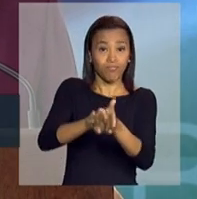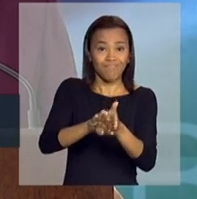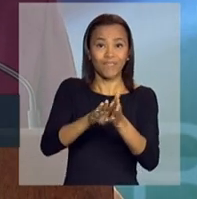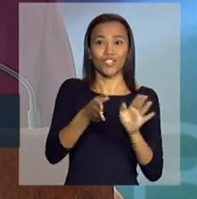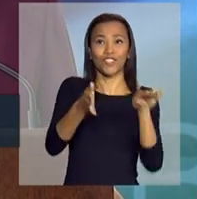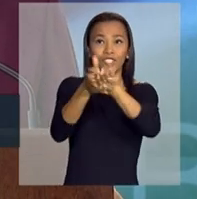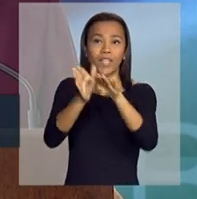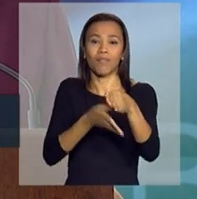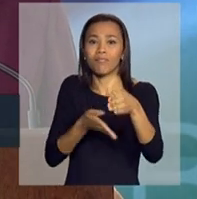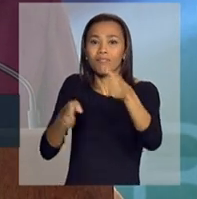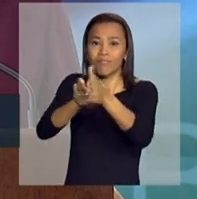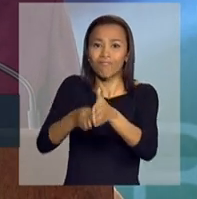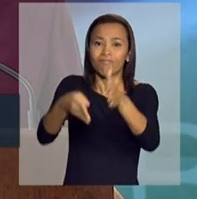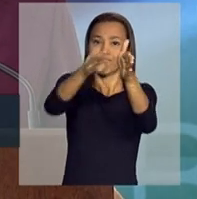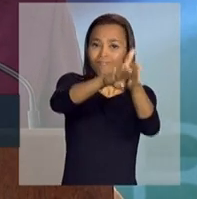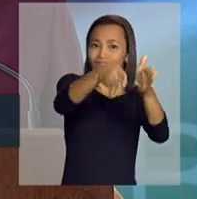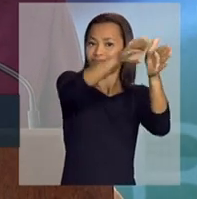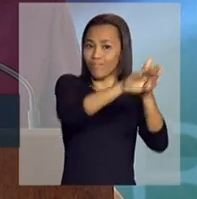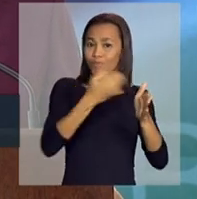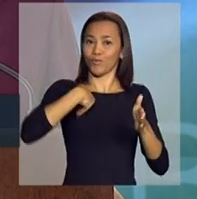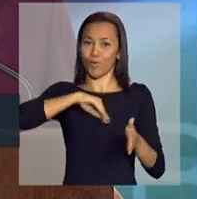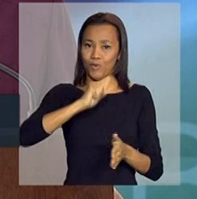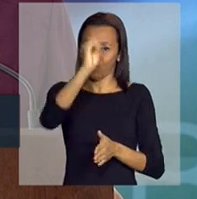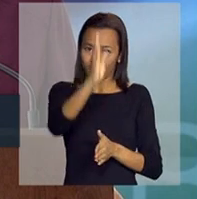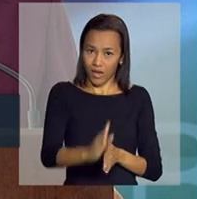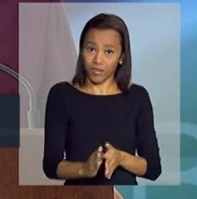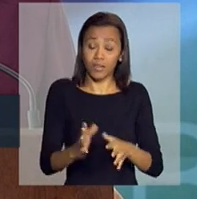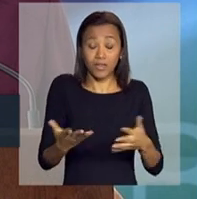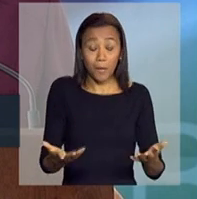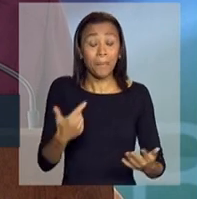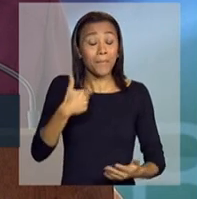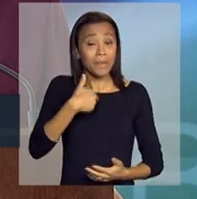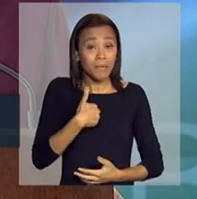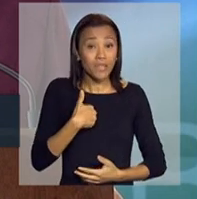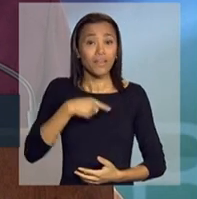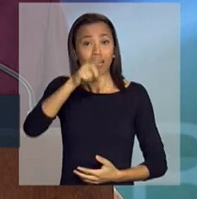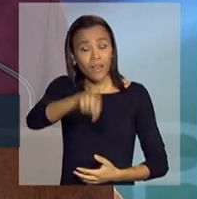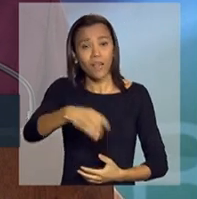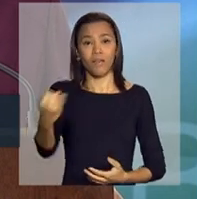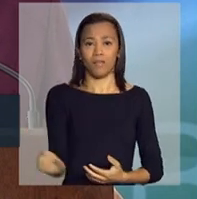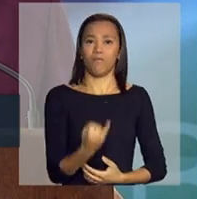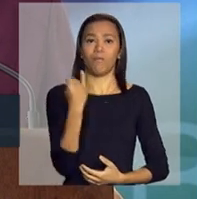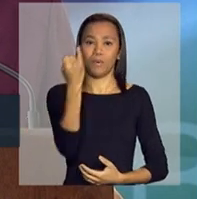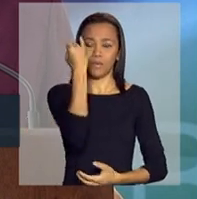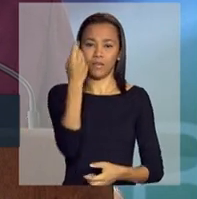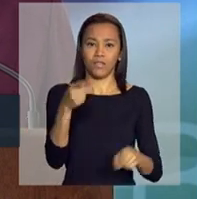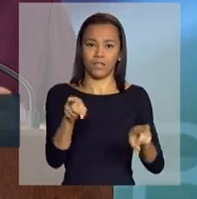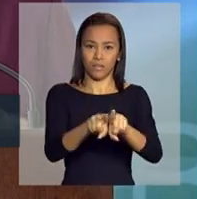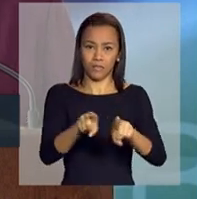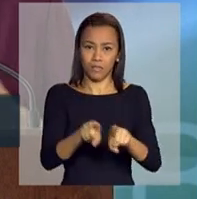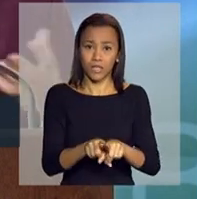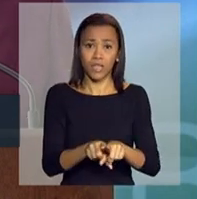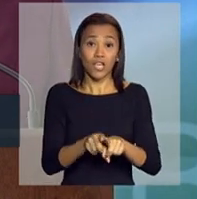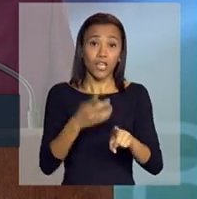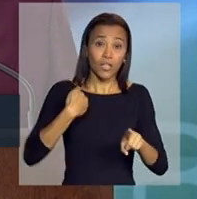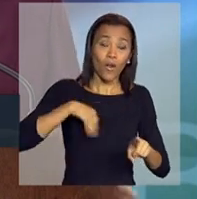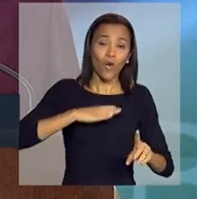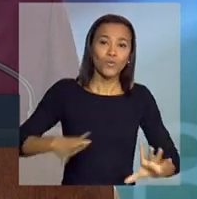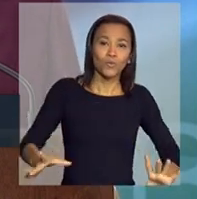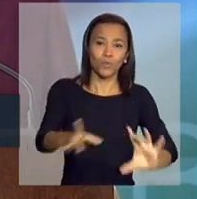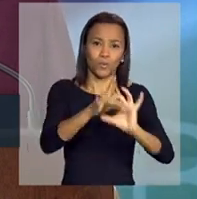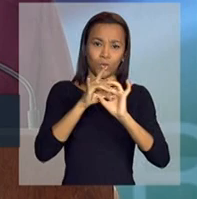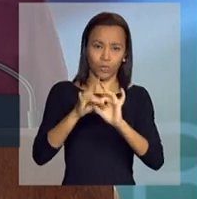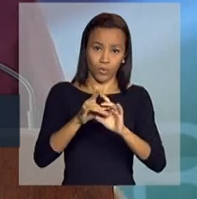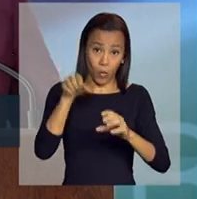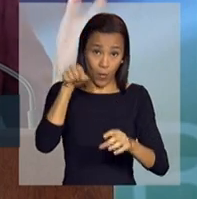país. E, para mim, é muito importante também que, junto com essa